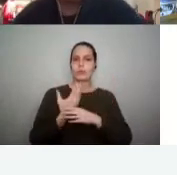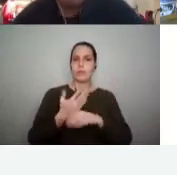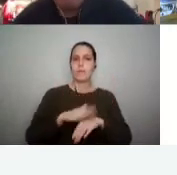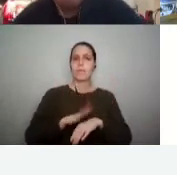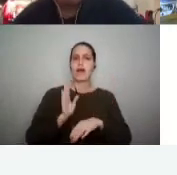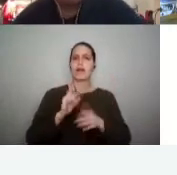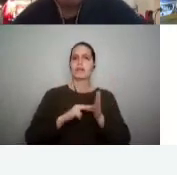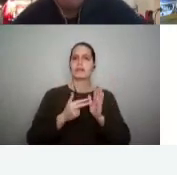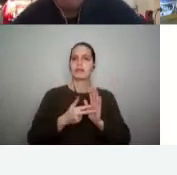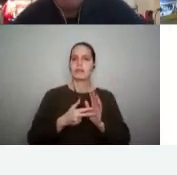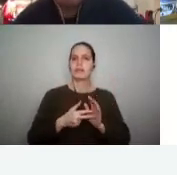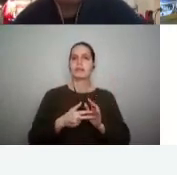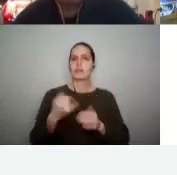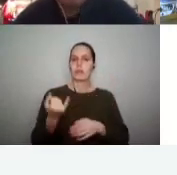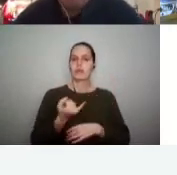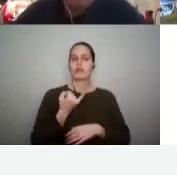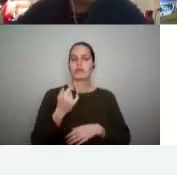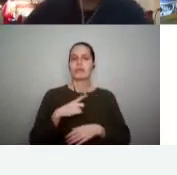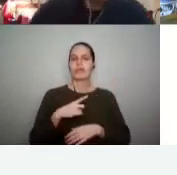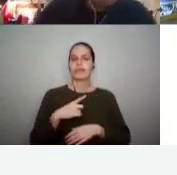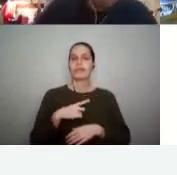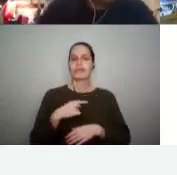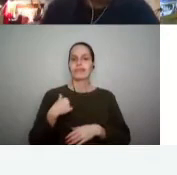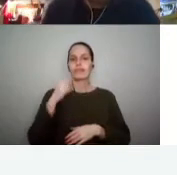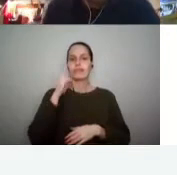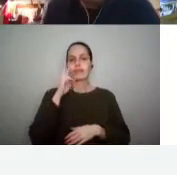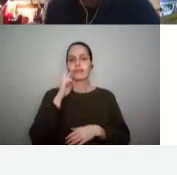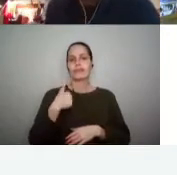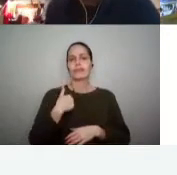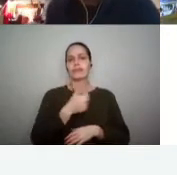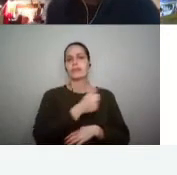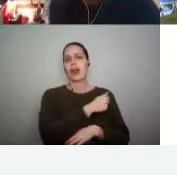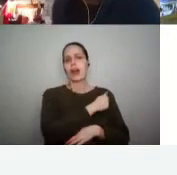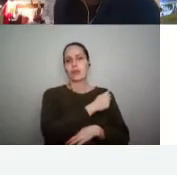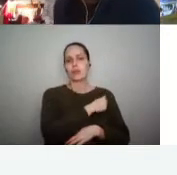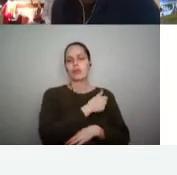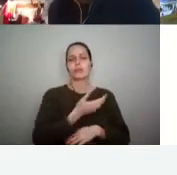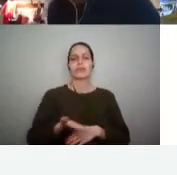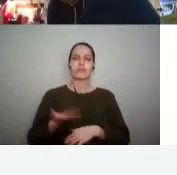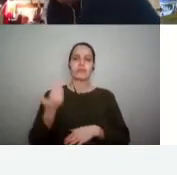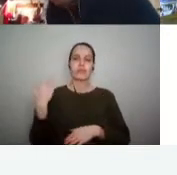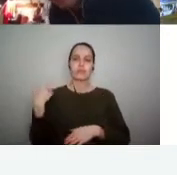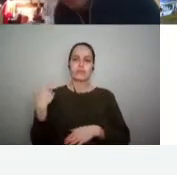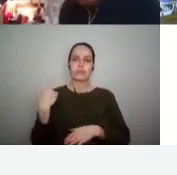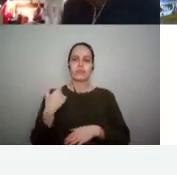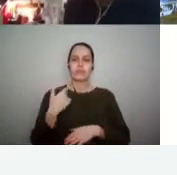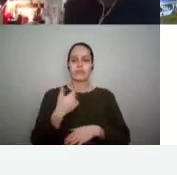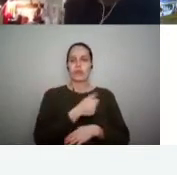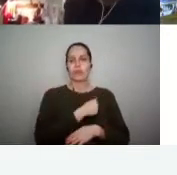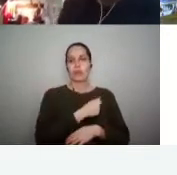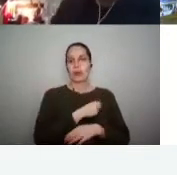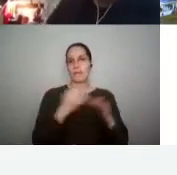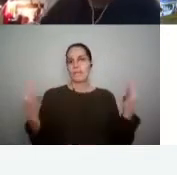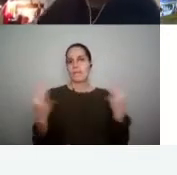né? Eu lembro, assim, eu que fui uma estudante, não fui uma estudante muito brilhante, né,